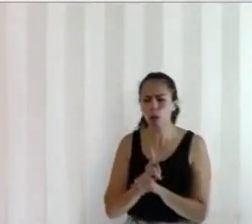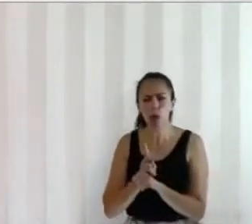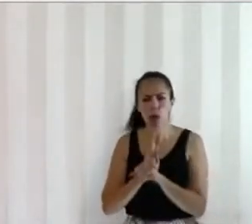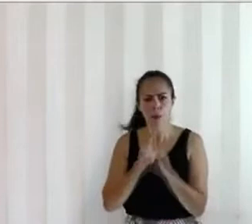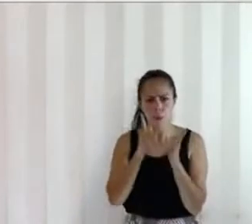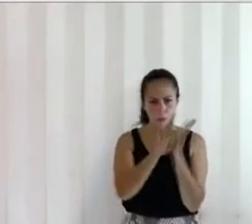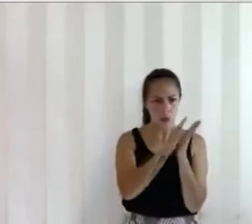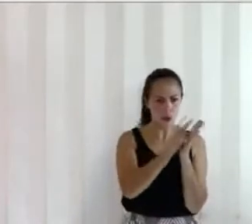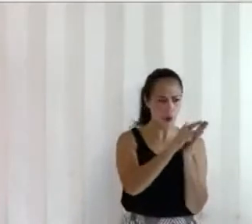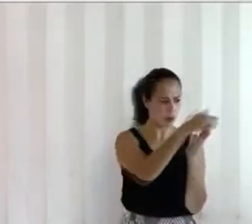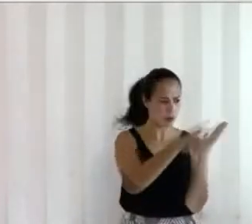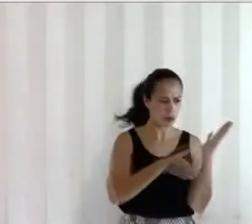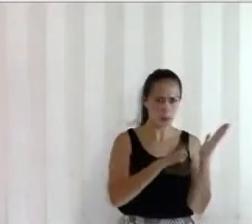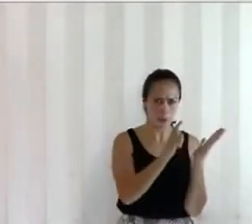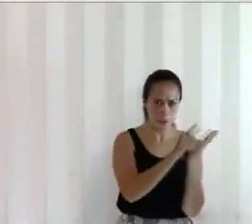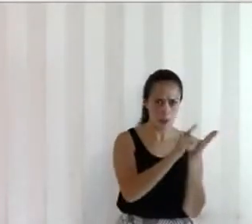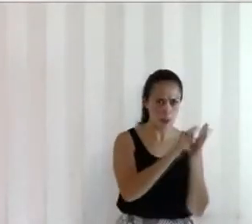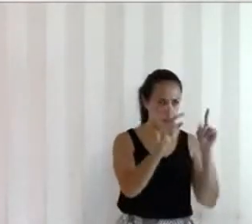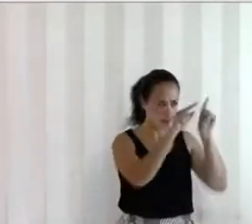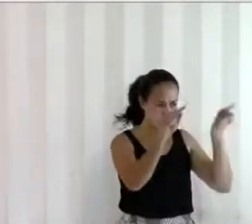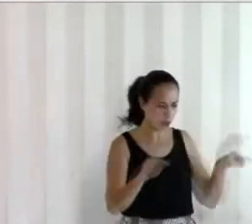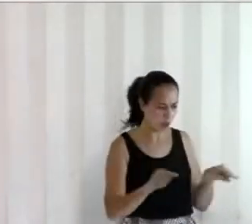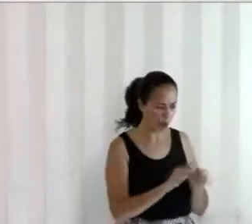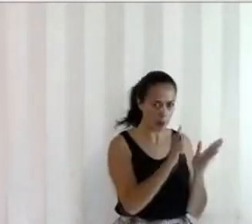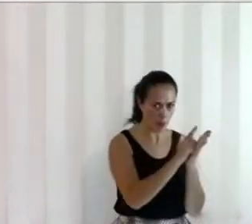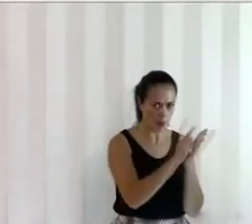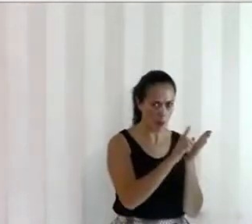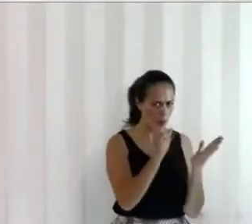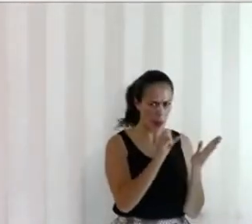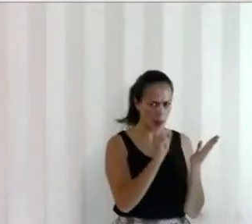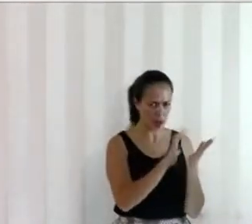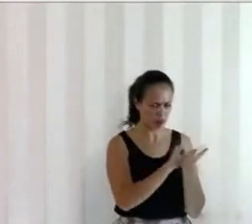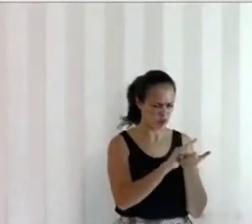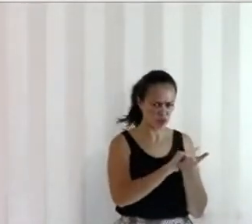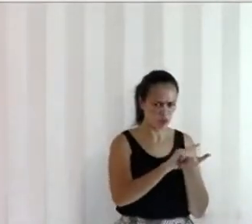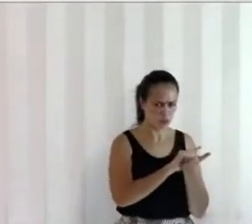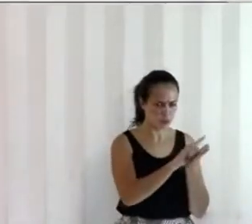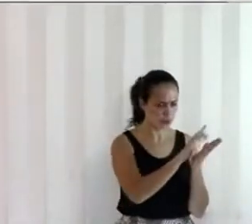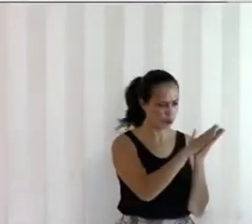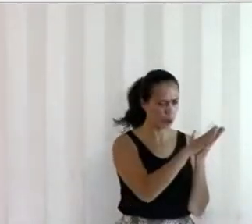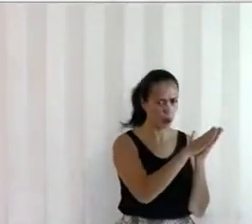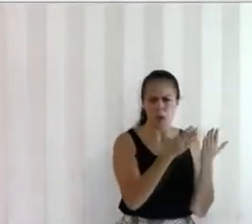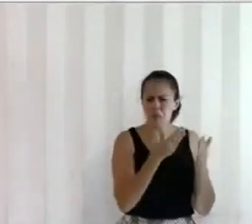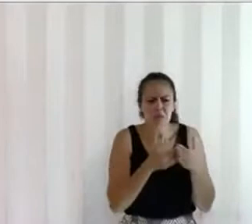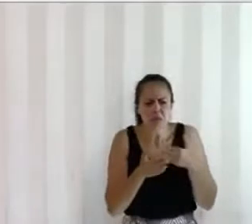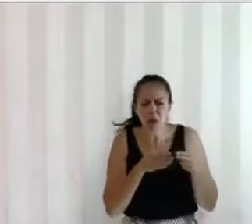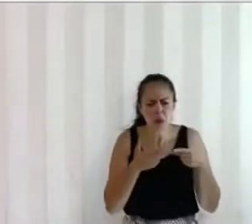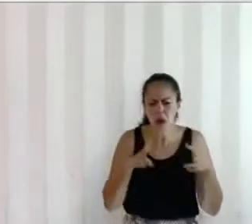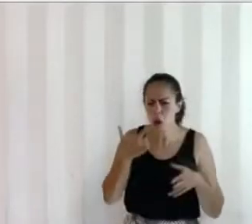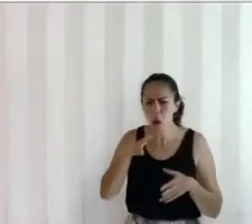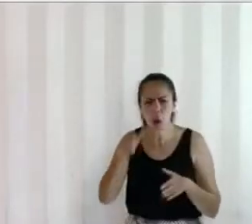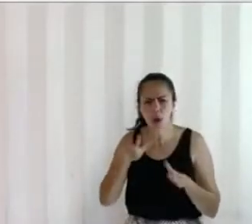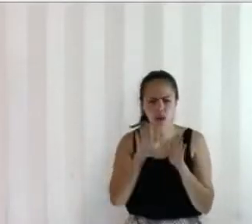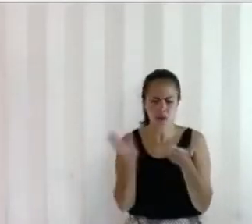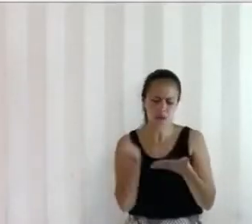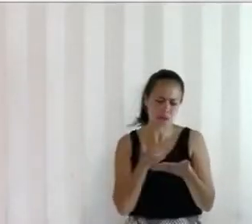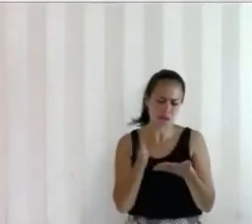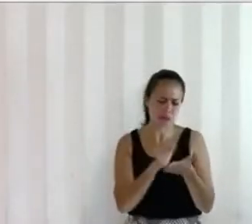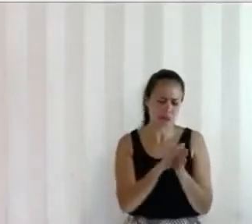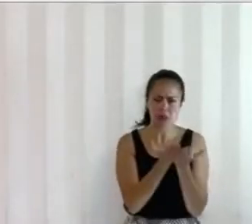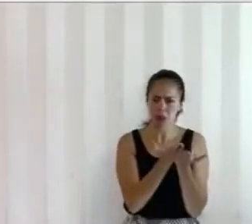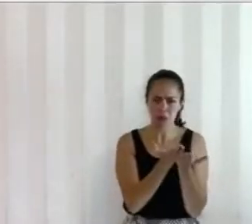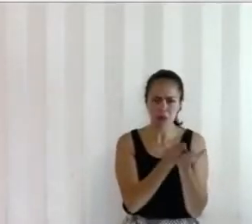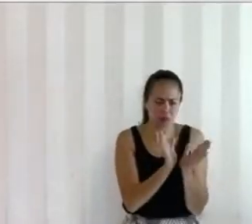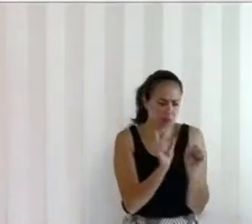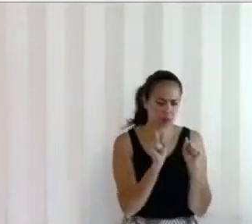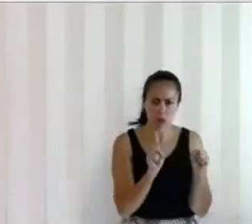folha A4, ou mesmo uma página de um caderno, uma folha de um caderno. Eu gostaria